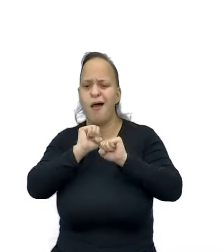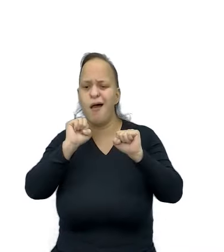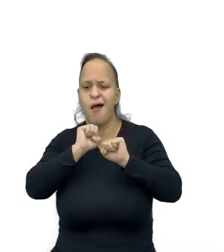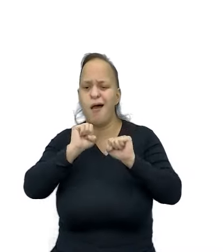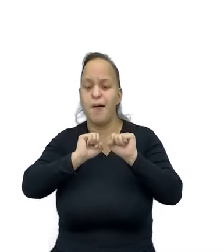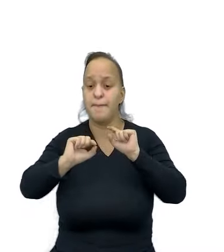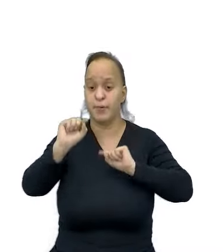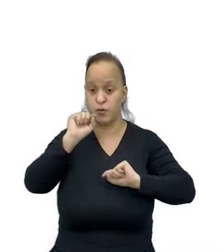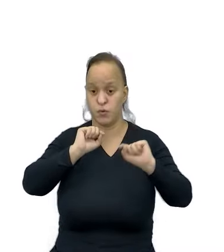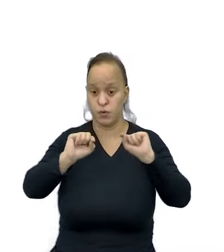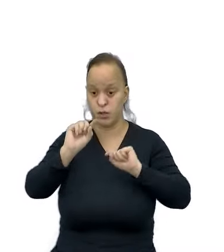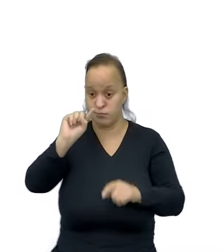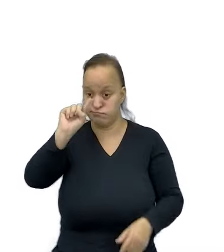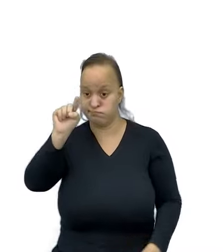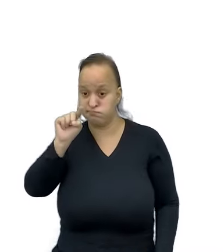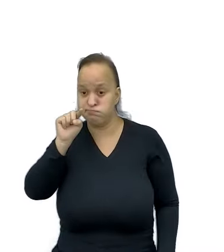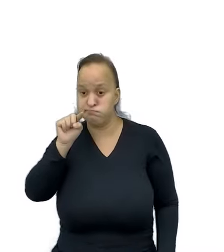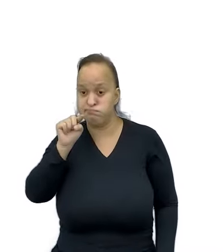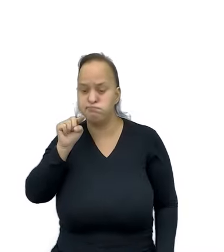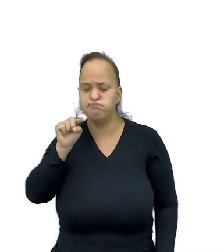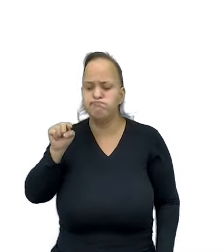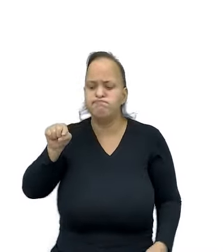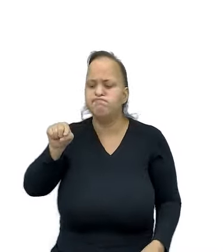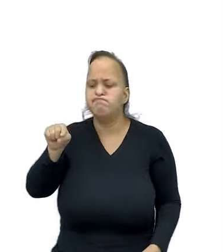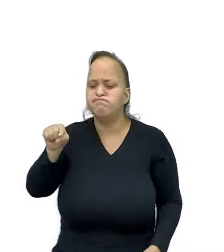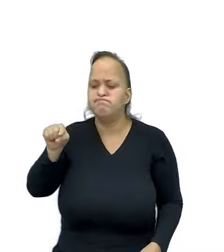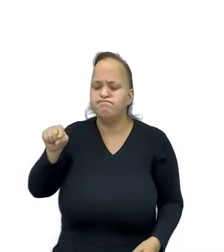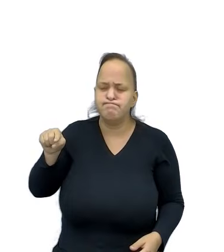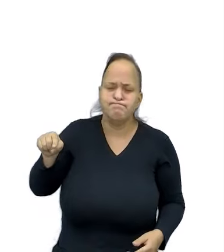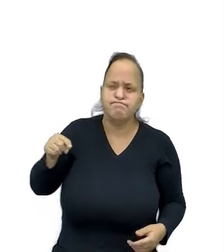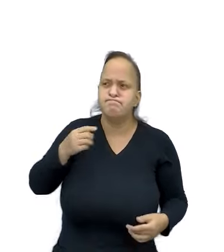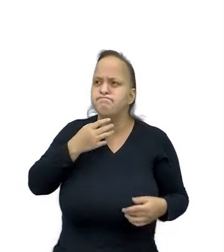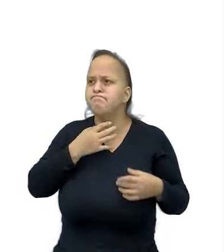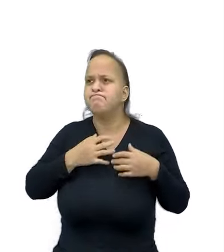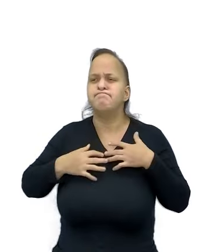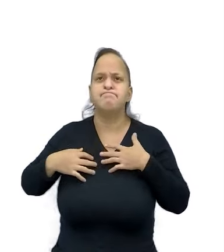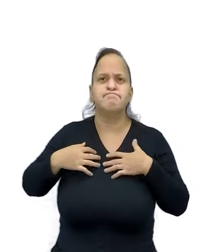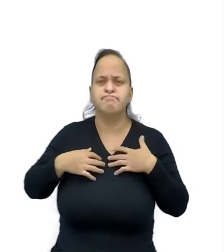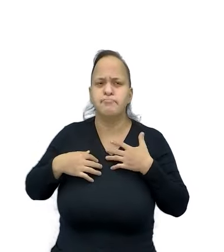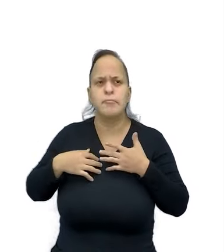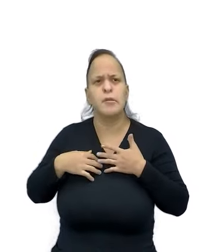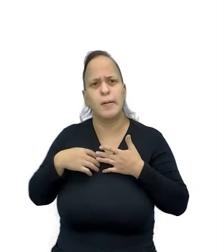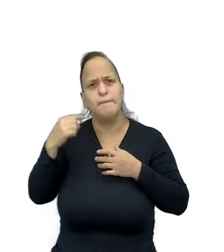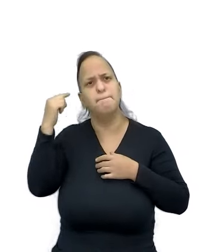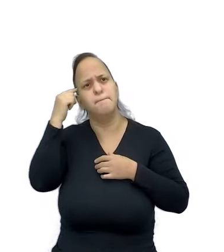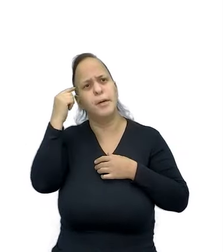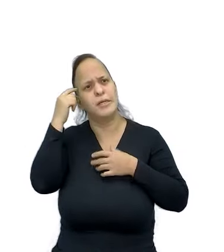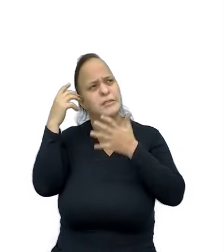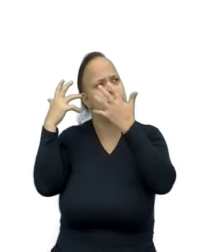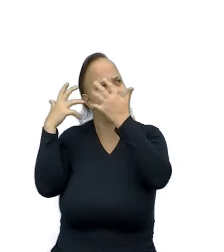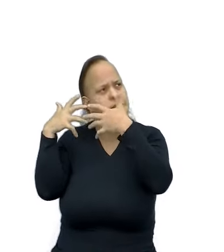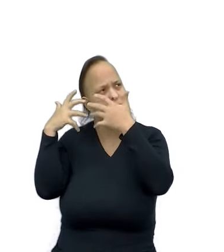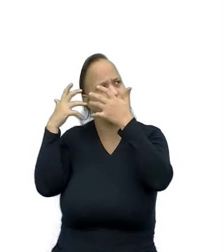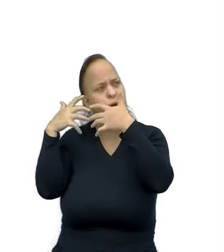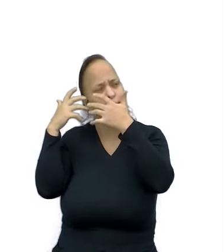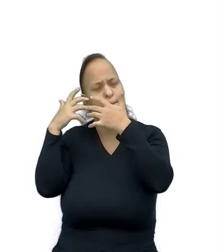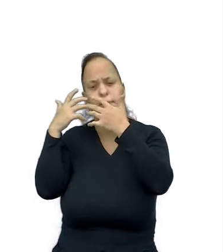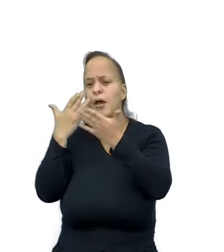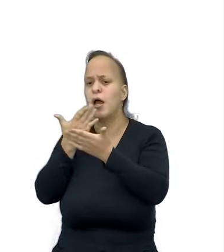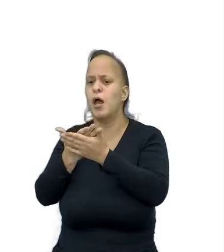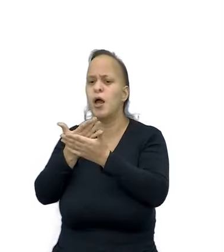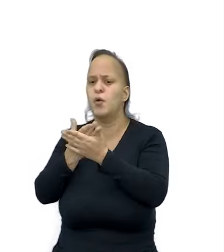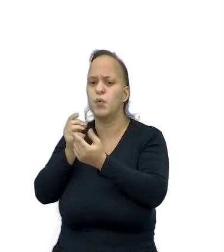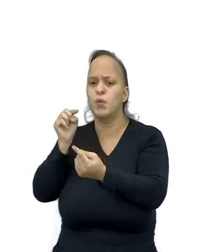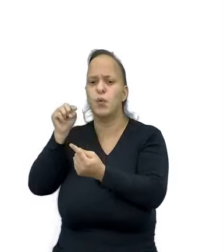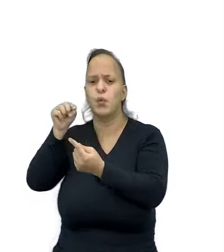uma pergunta para o estudante, já vai aguçar ele, né, a ter, então, aí esse pensamento, né? O objetivo da aula,